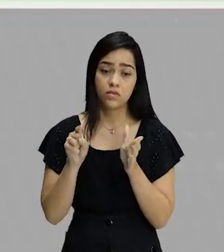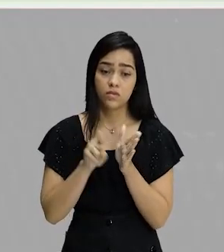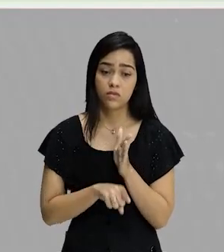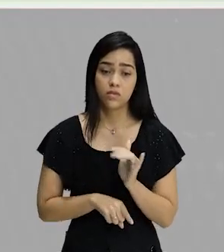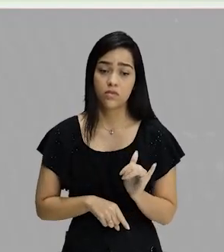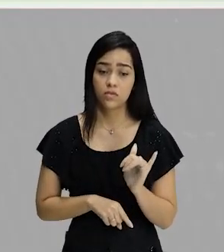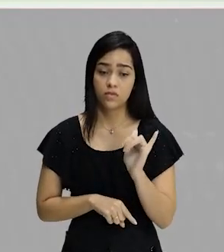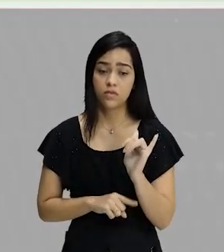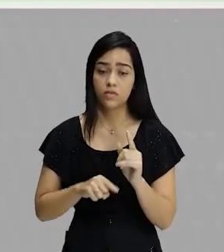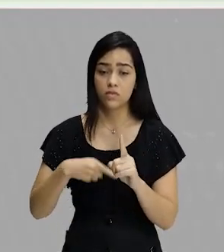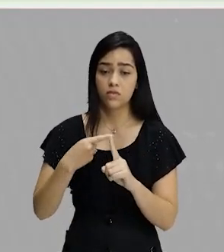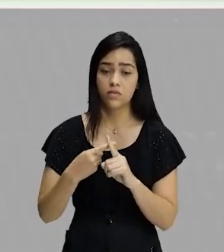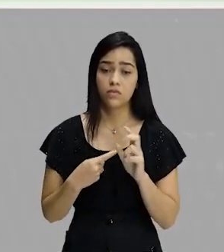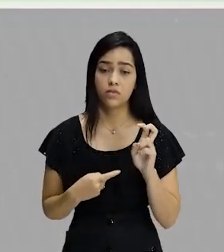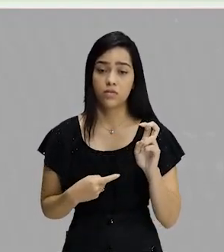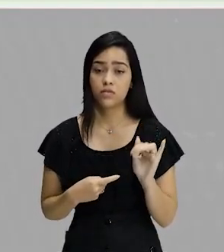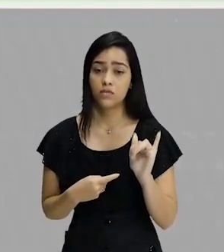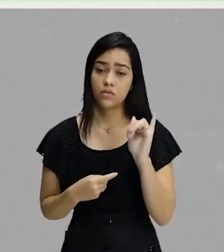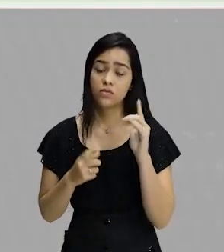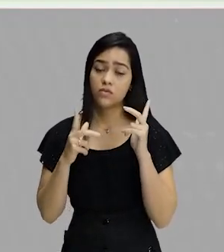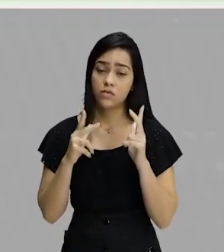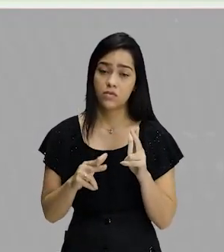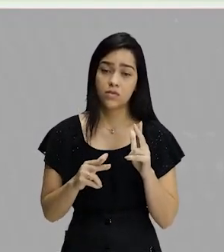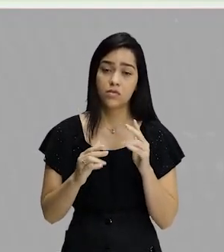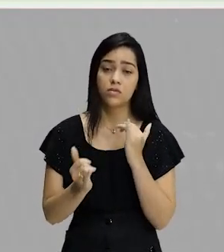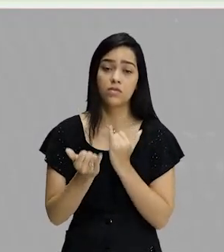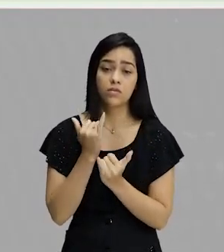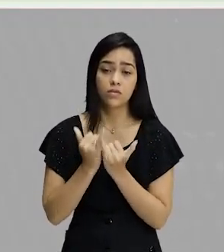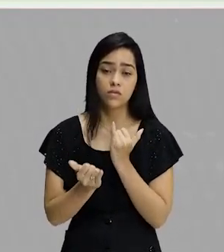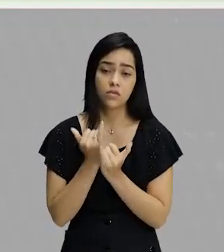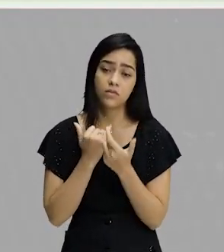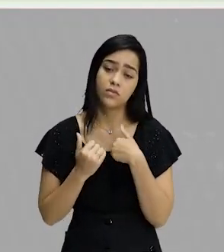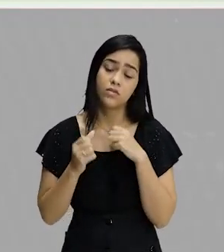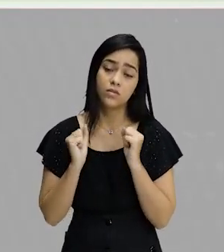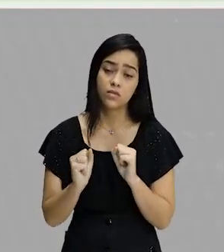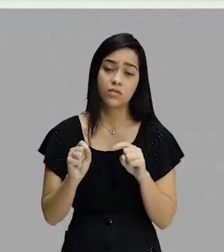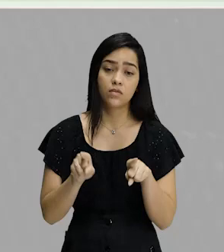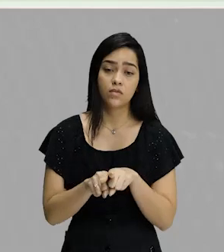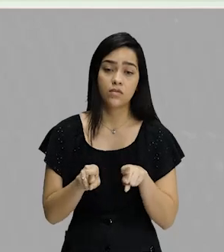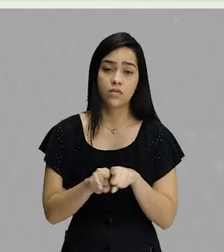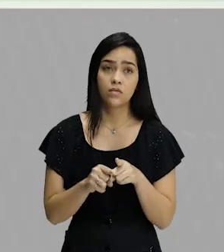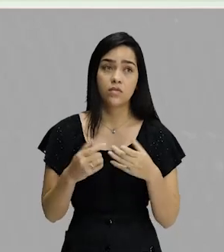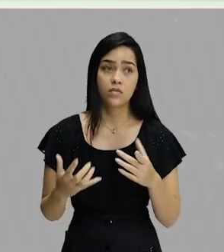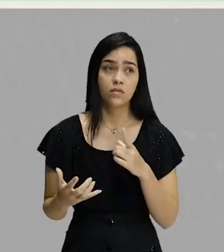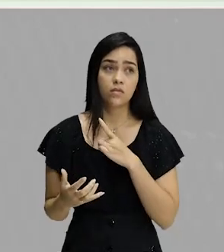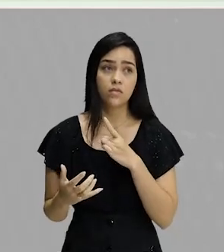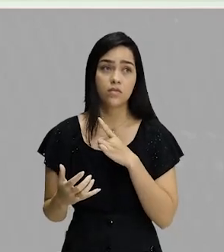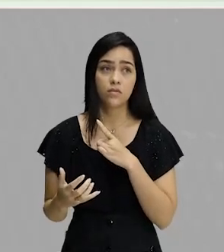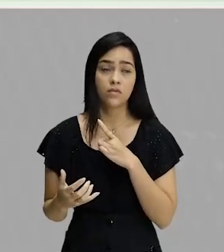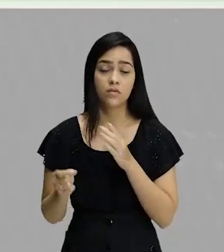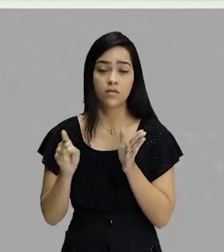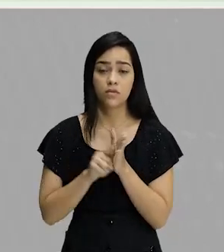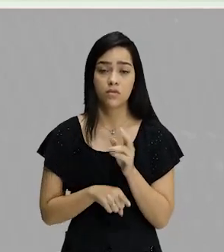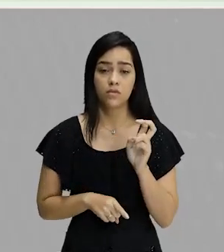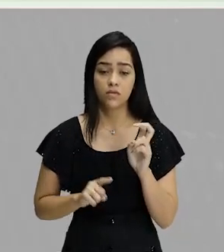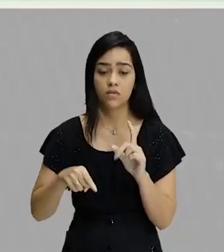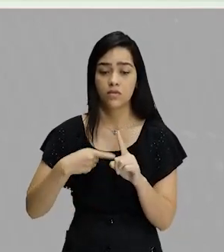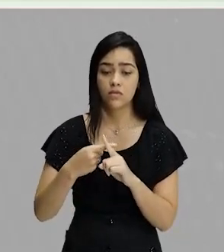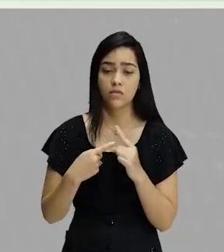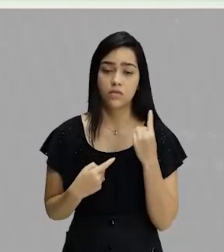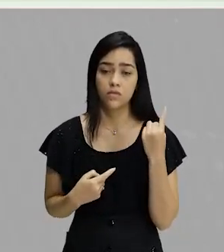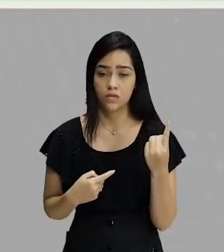y com mais 5y, que também são termos semelhantes. Eu posso também aqui, ó, fazer a conta do menos 5 com menos